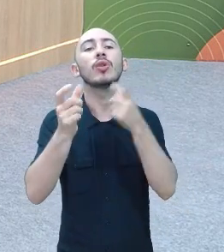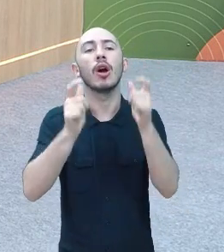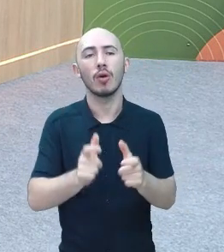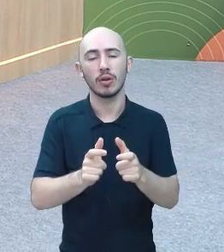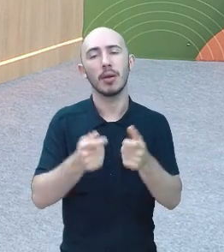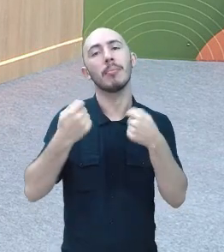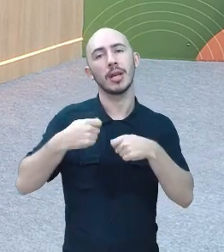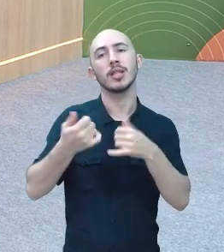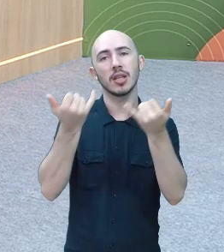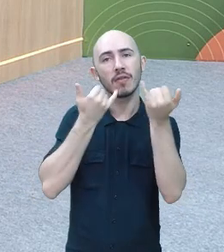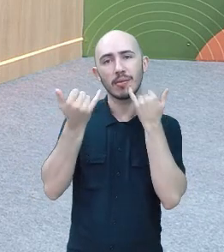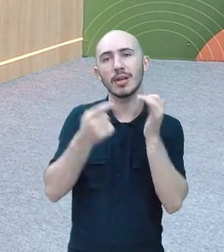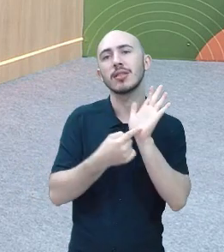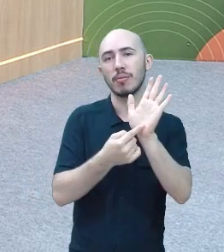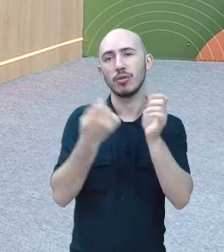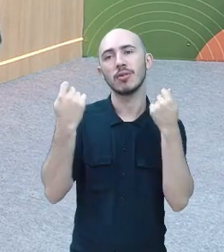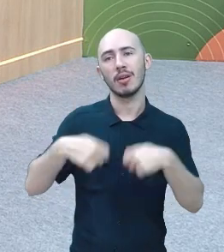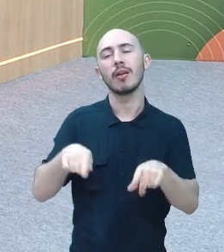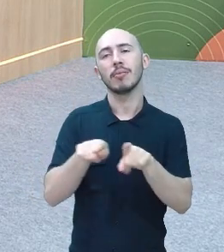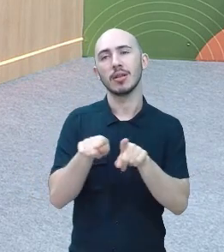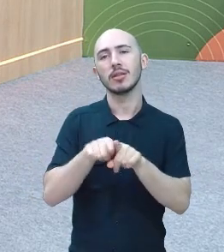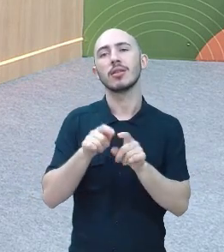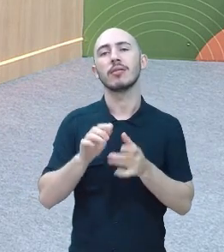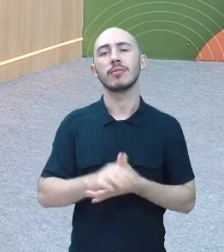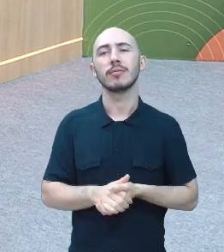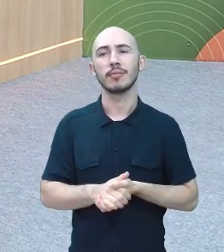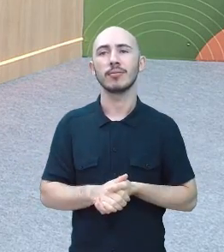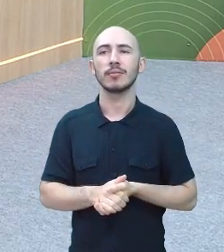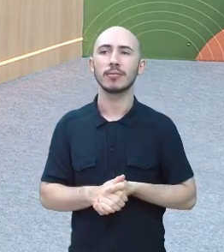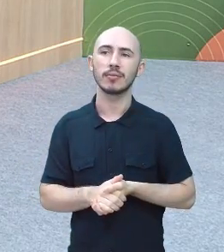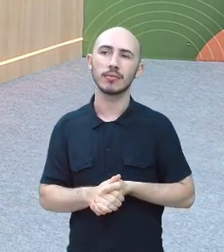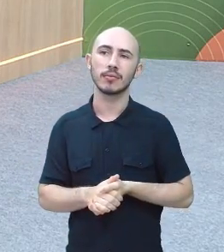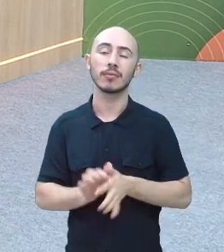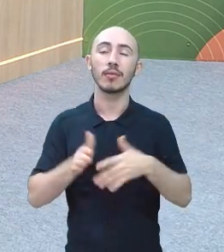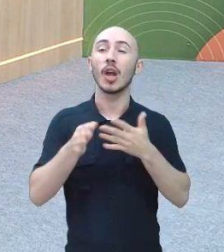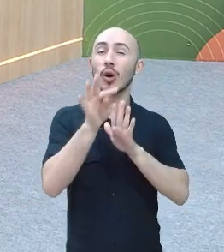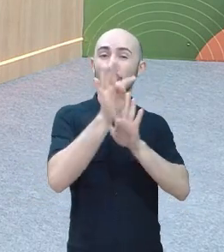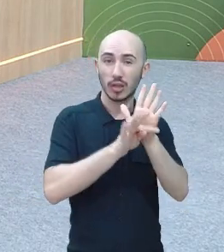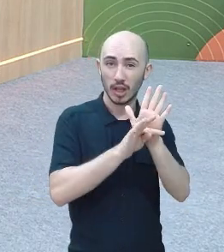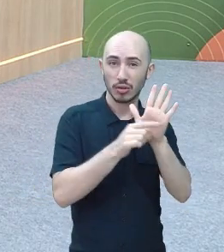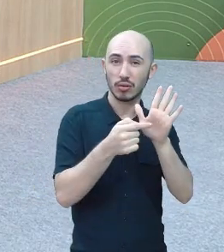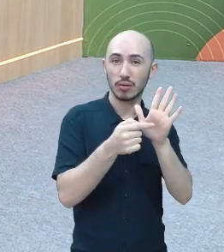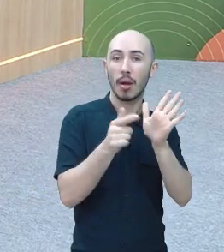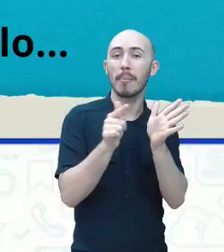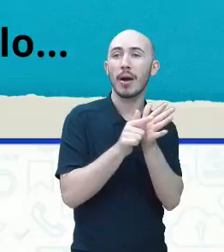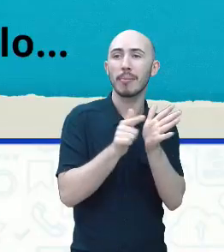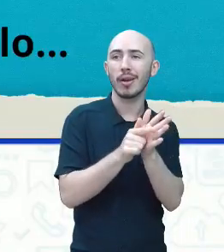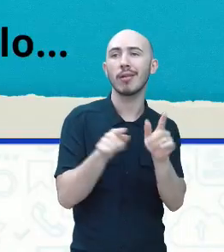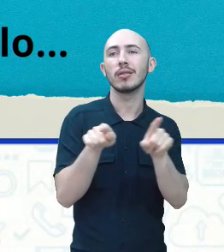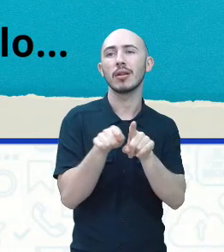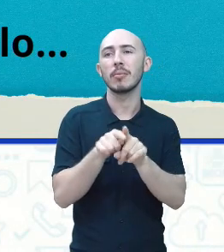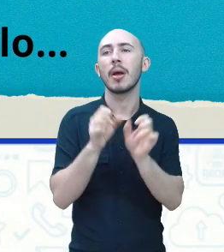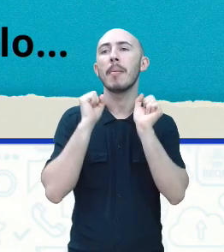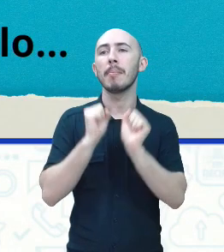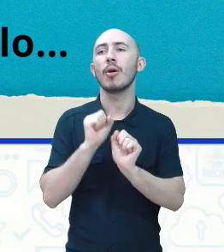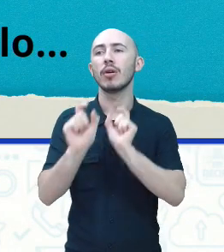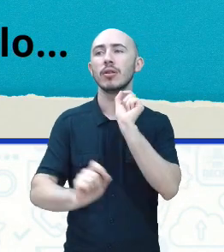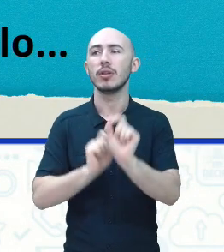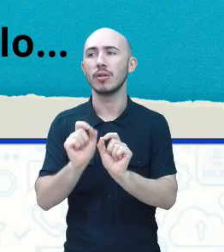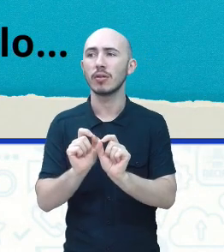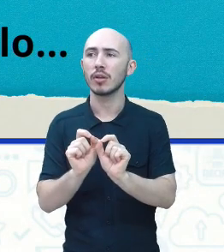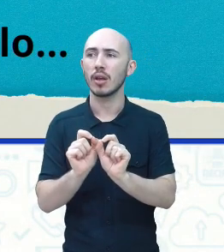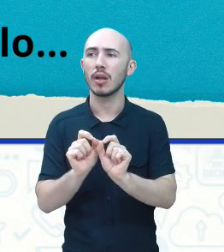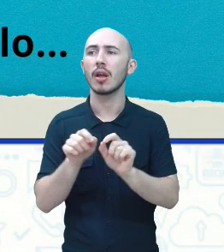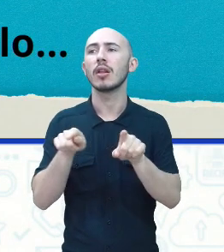produto venha quebrado ou apresente algum defeito. Além do texto escrito, o papel também pode servir como recurso